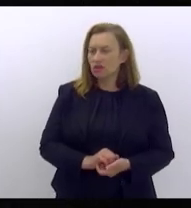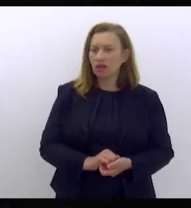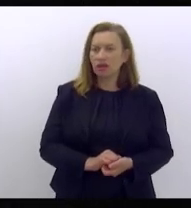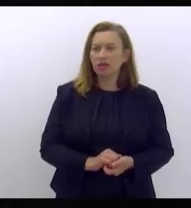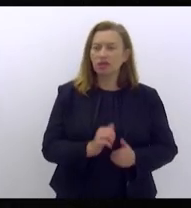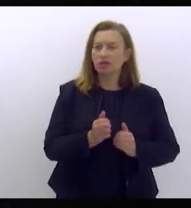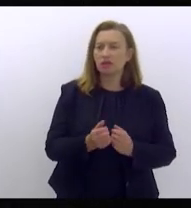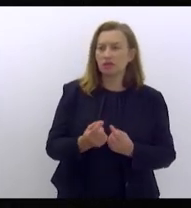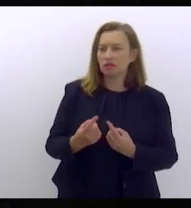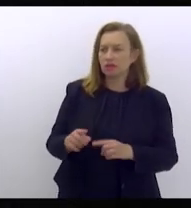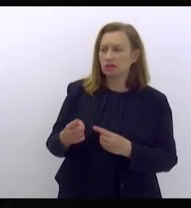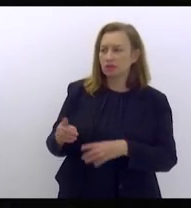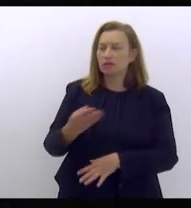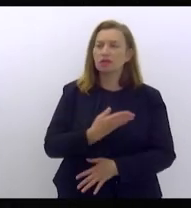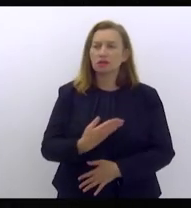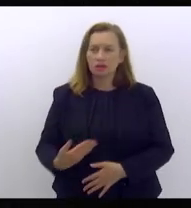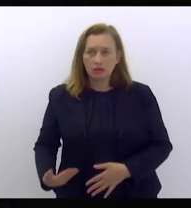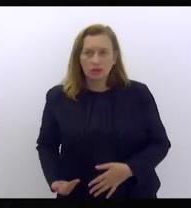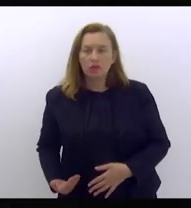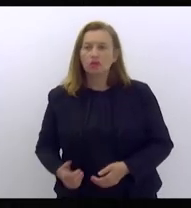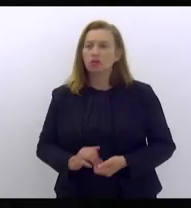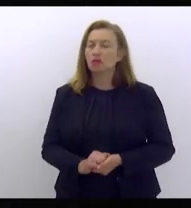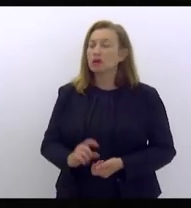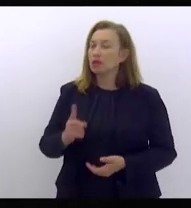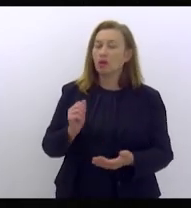governador. Governador este que